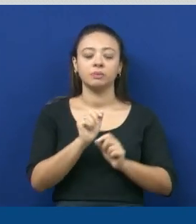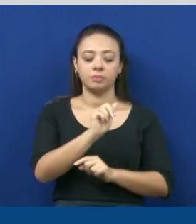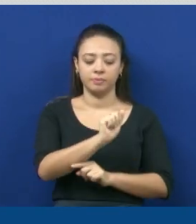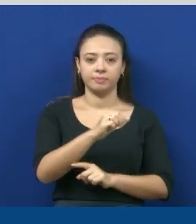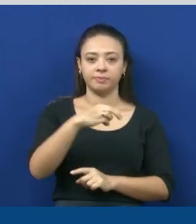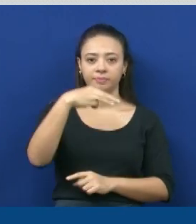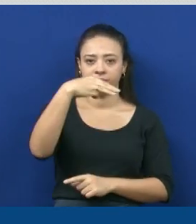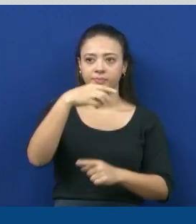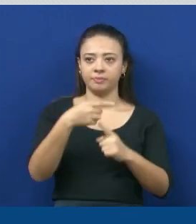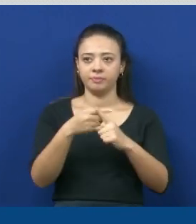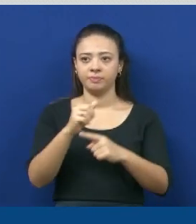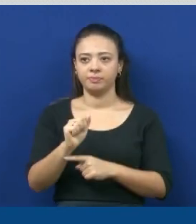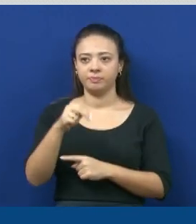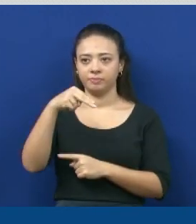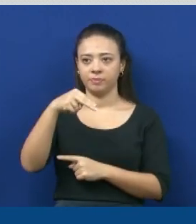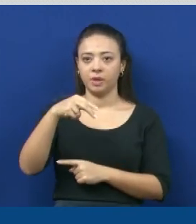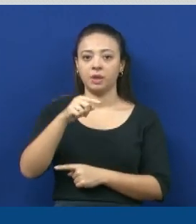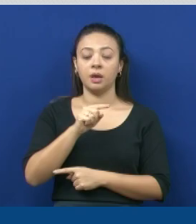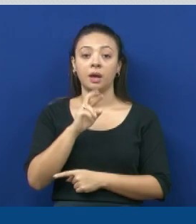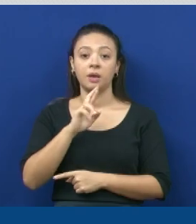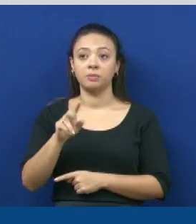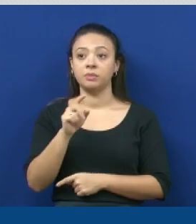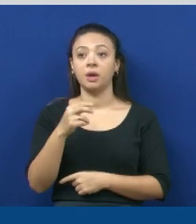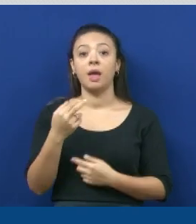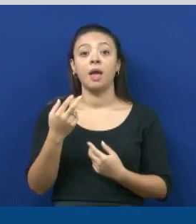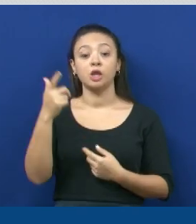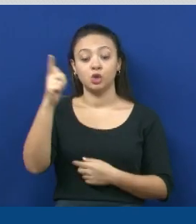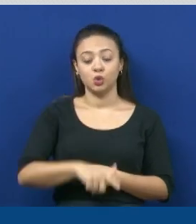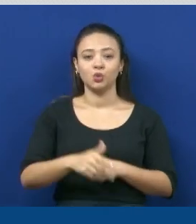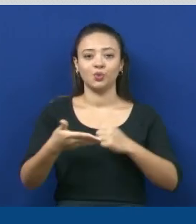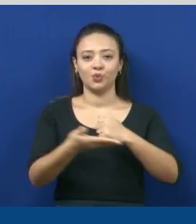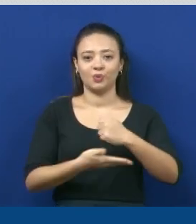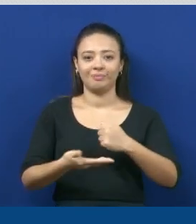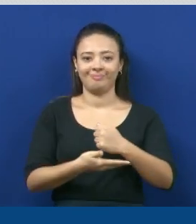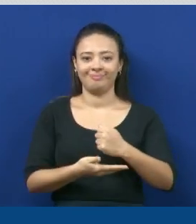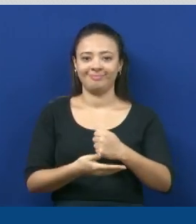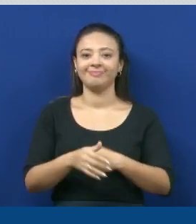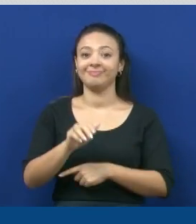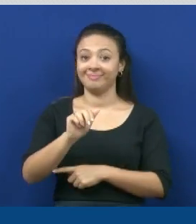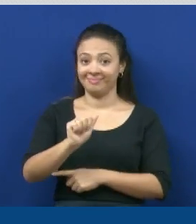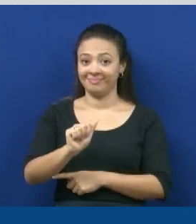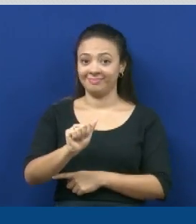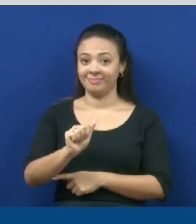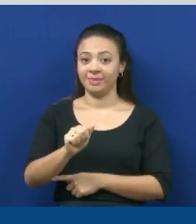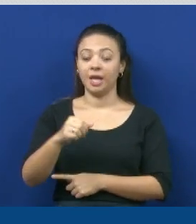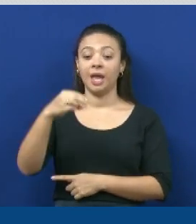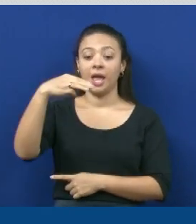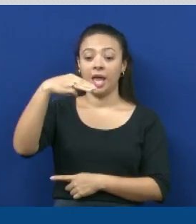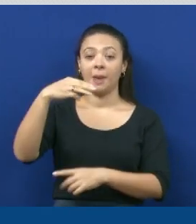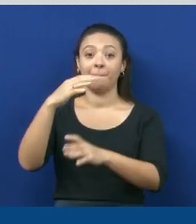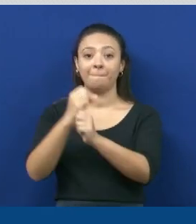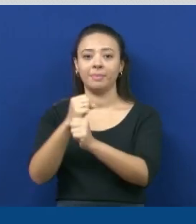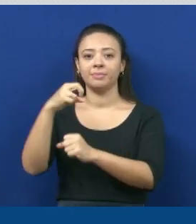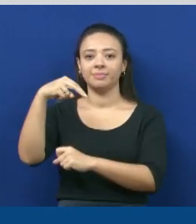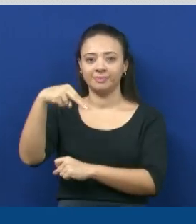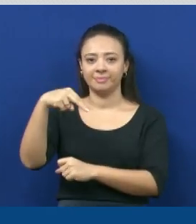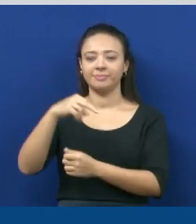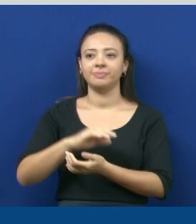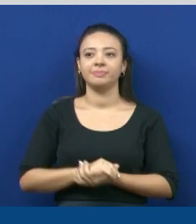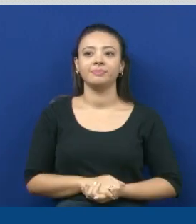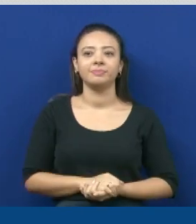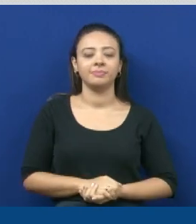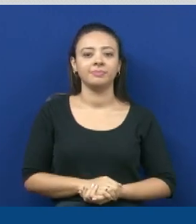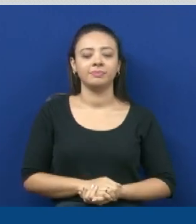repeti a base e somei os expoentes. Ou seja, eu repeti o A e somei o M mais o N, que é isso